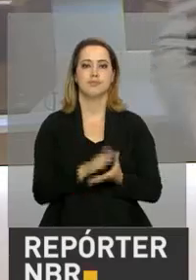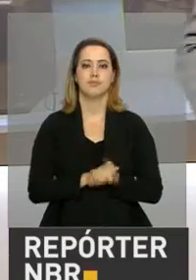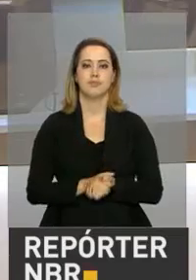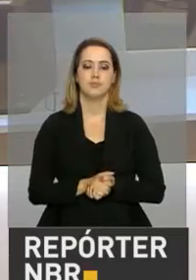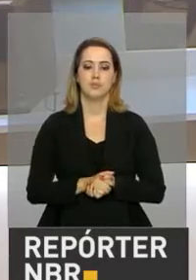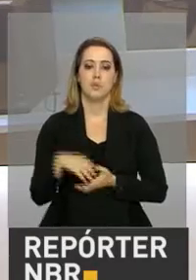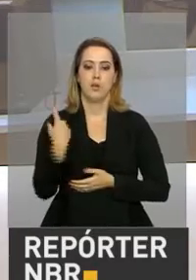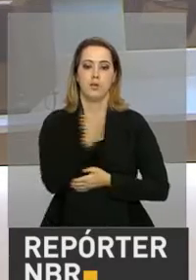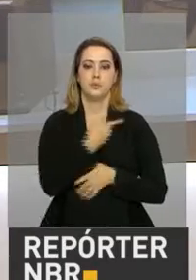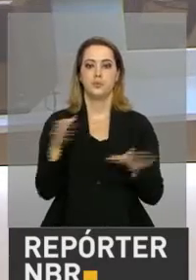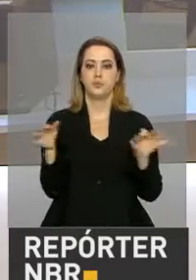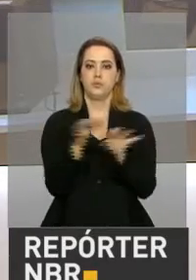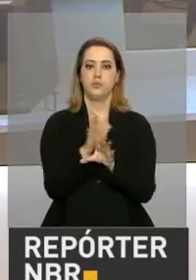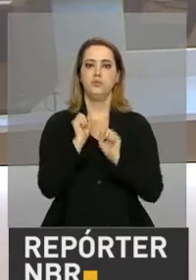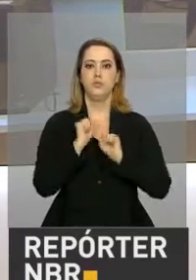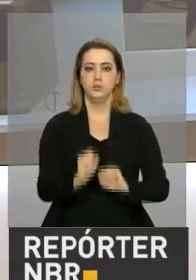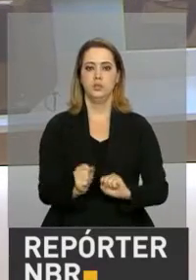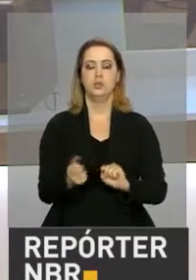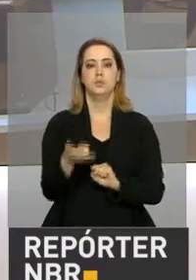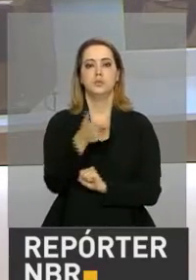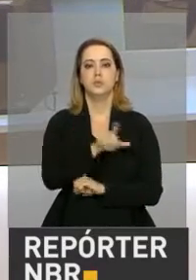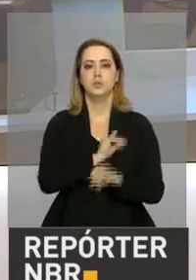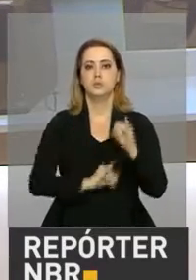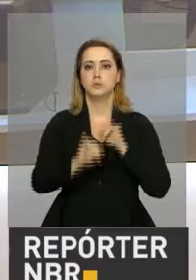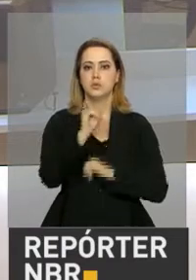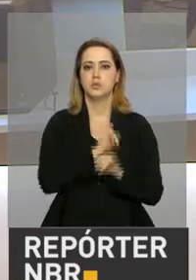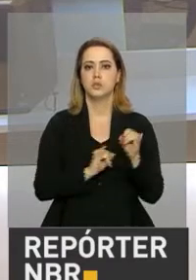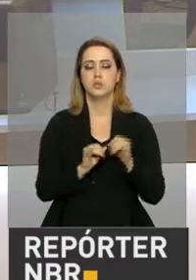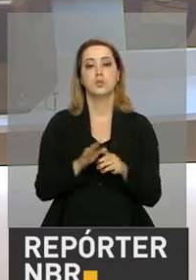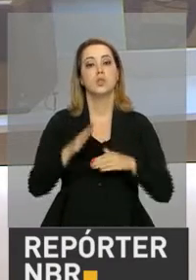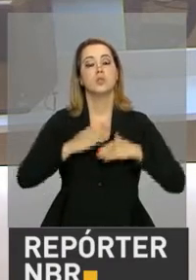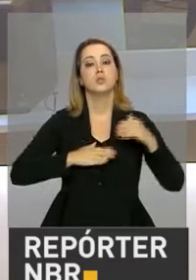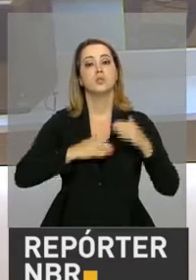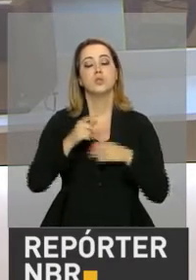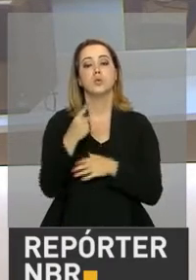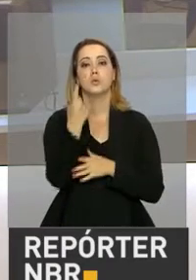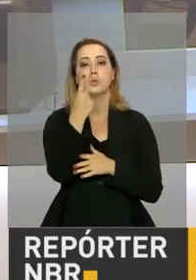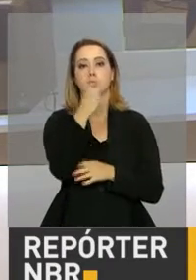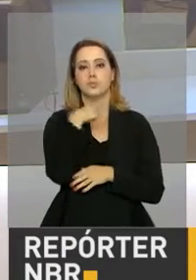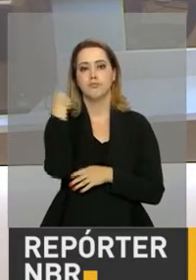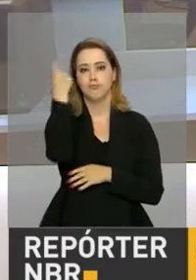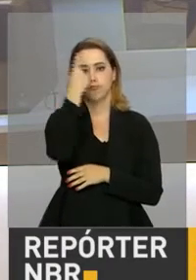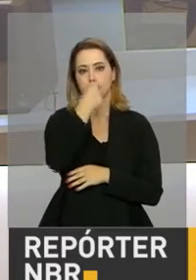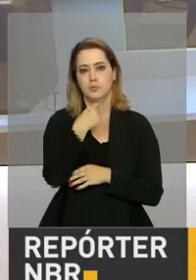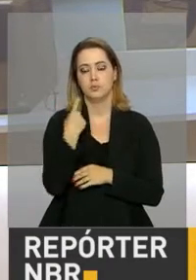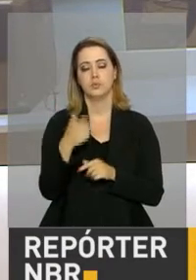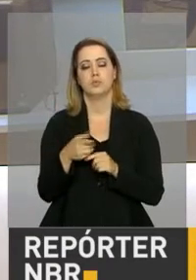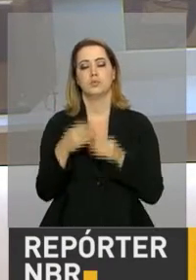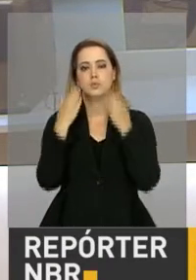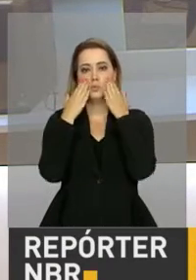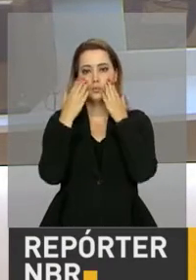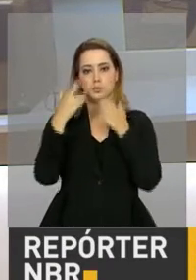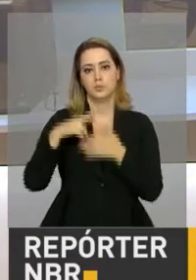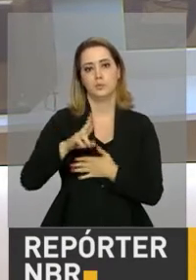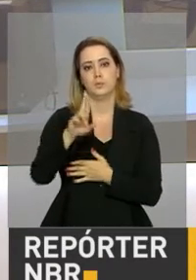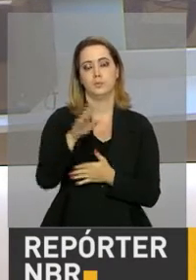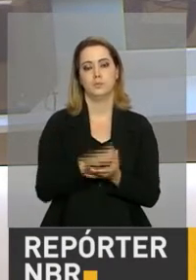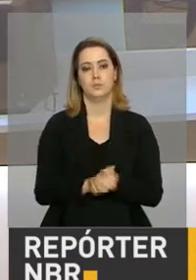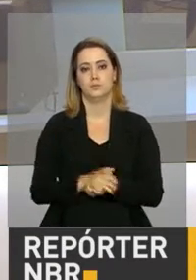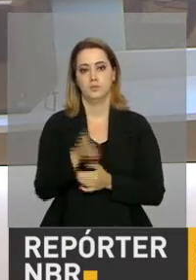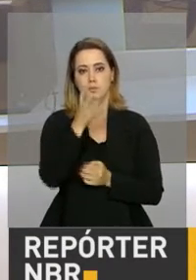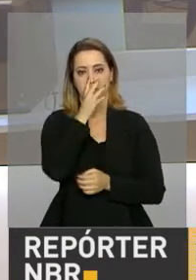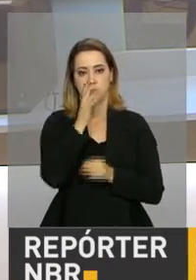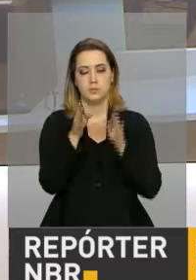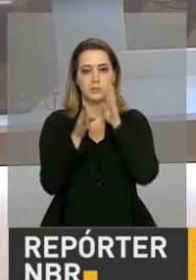nós ficamos por aqui voltamos a qualquer momento com outras informações ou daqui uma hora na próxima edição do repórter nbr